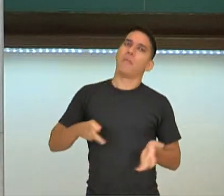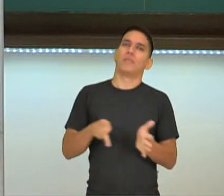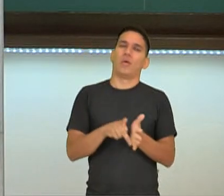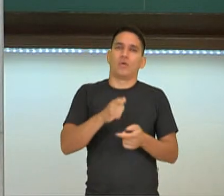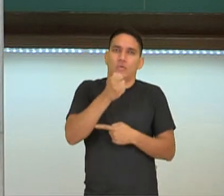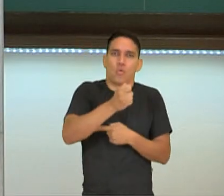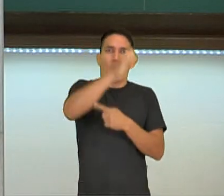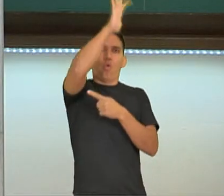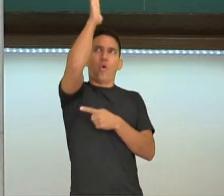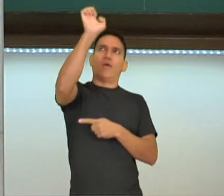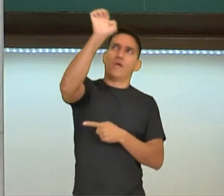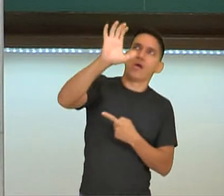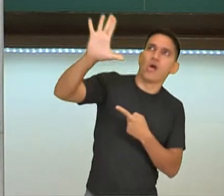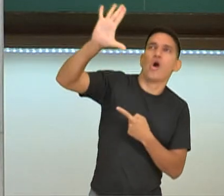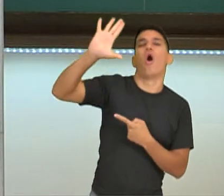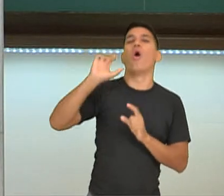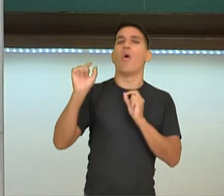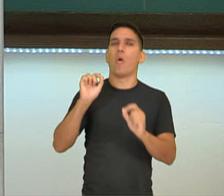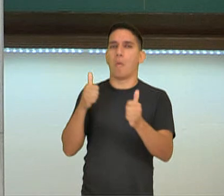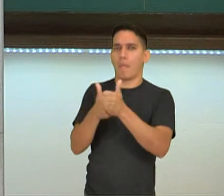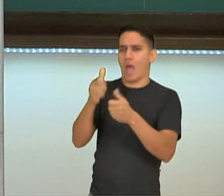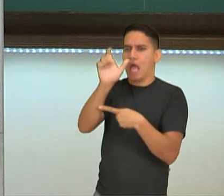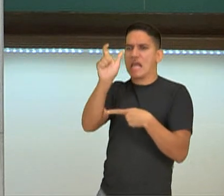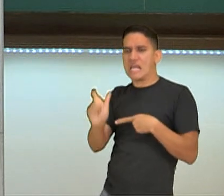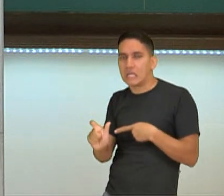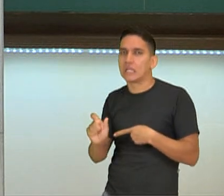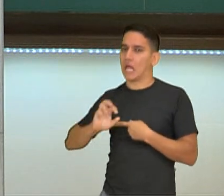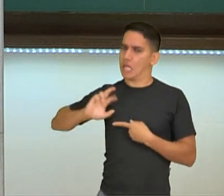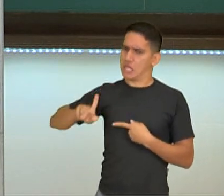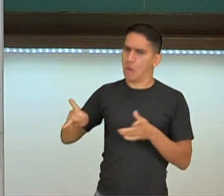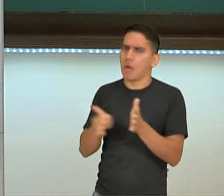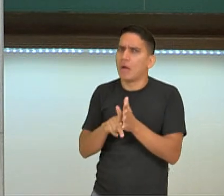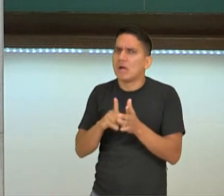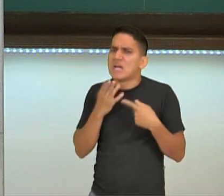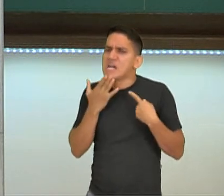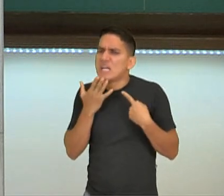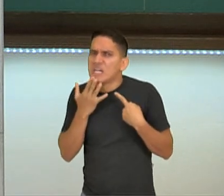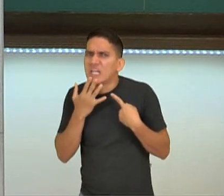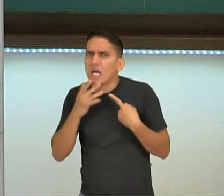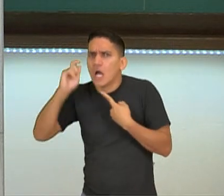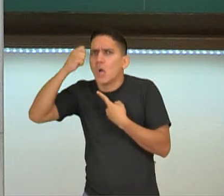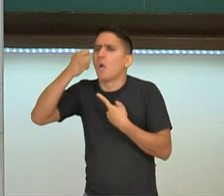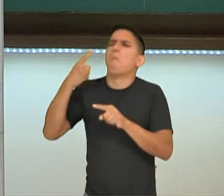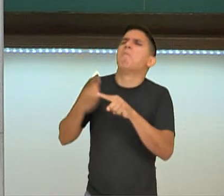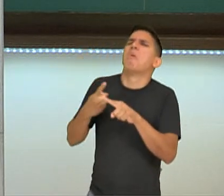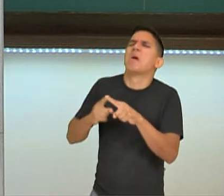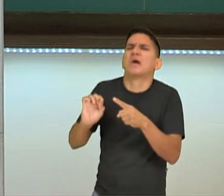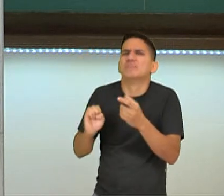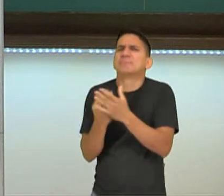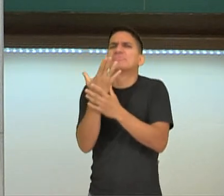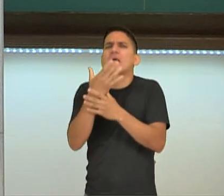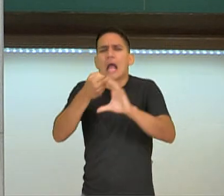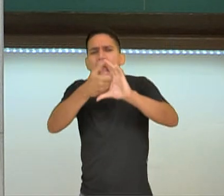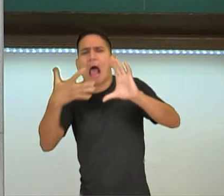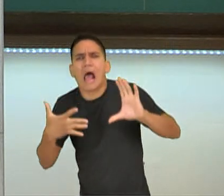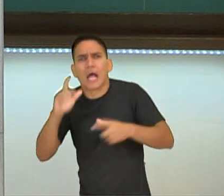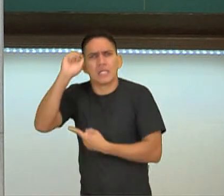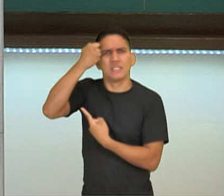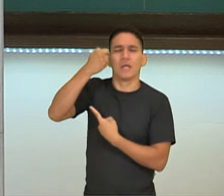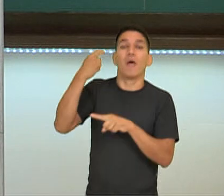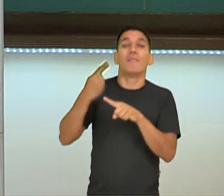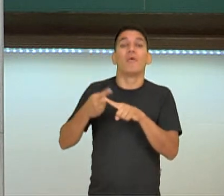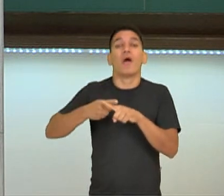né? Ele é um europeu, está ali na região da Itália. Ele não era daquela cor. Por que foi criado daquela característica? Para criar